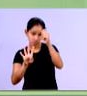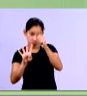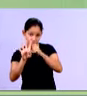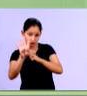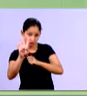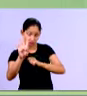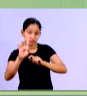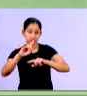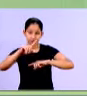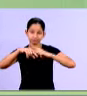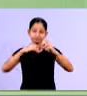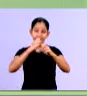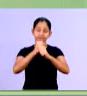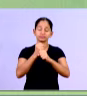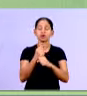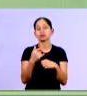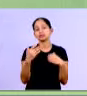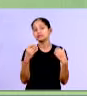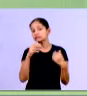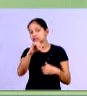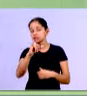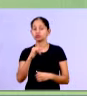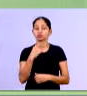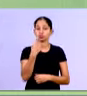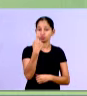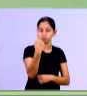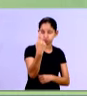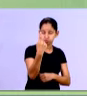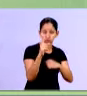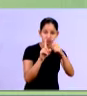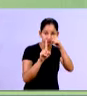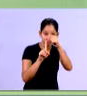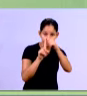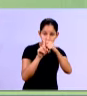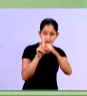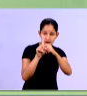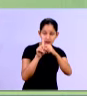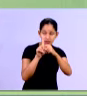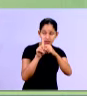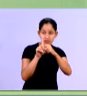de juros? Ora, se um mês